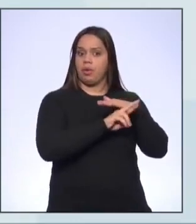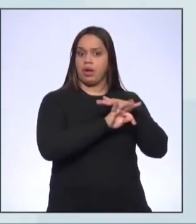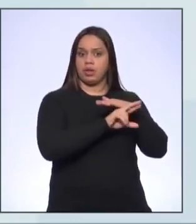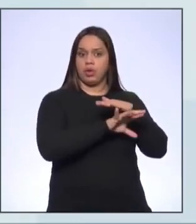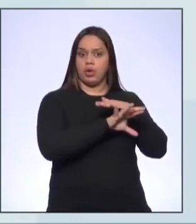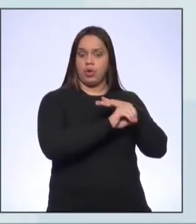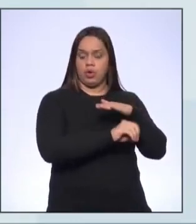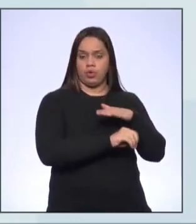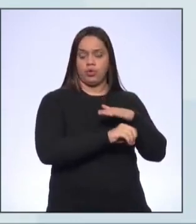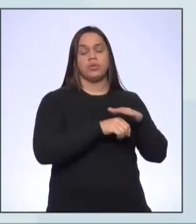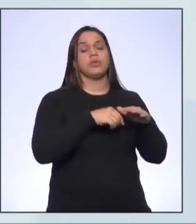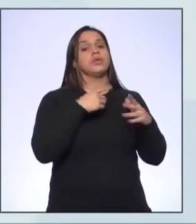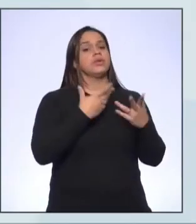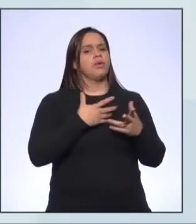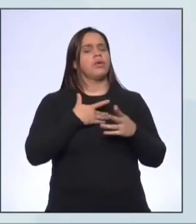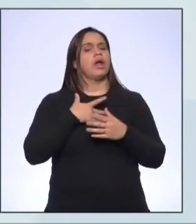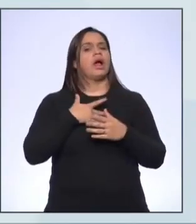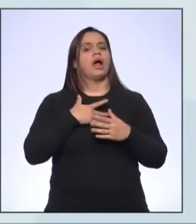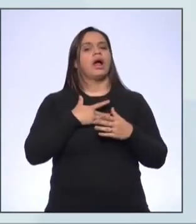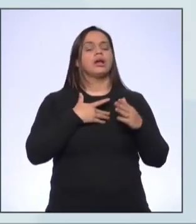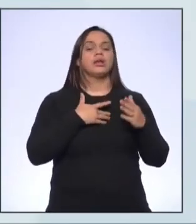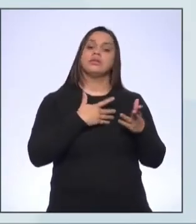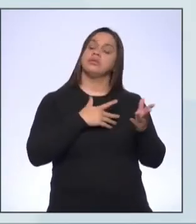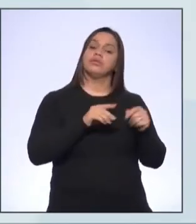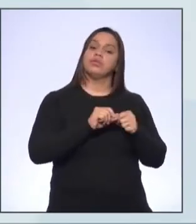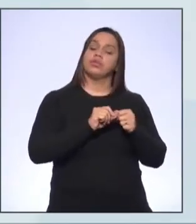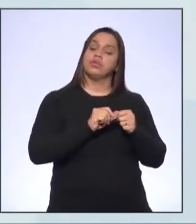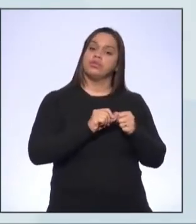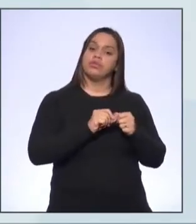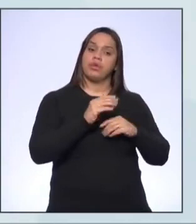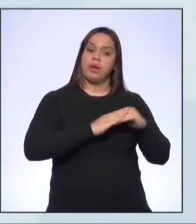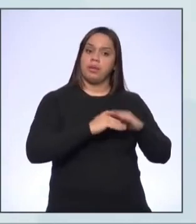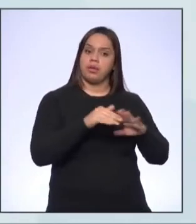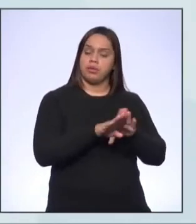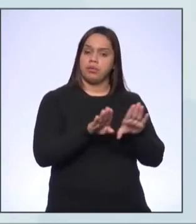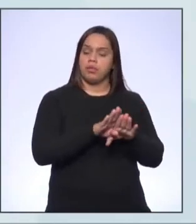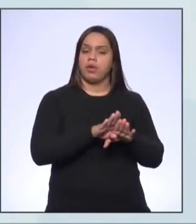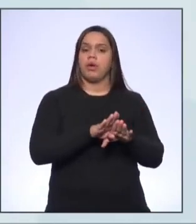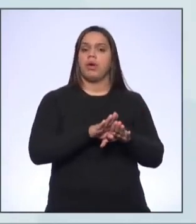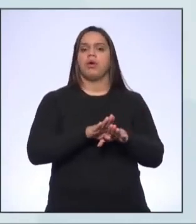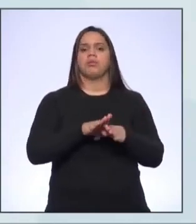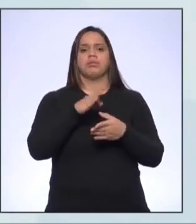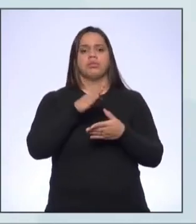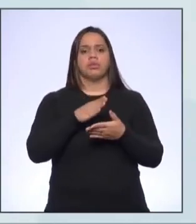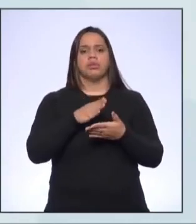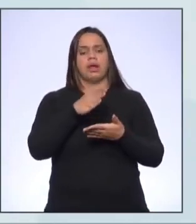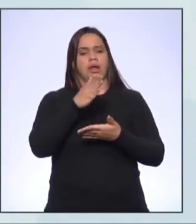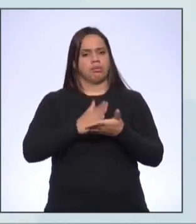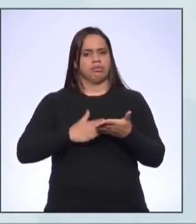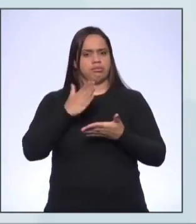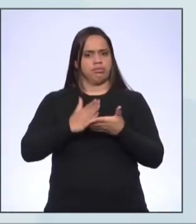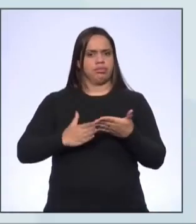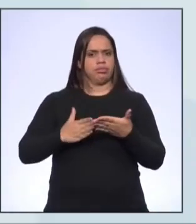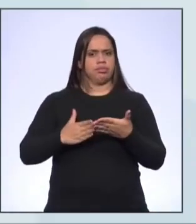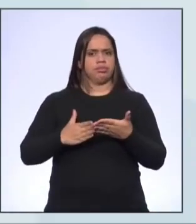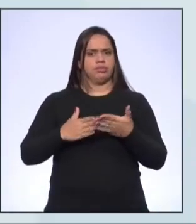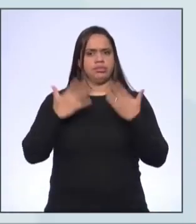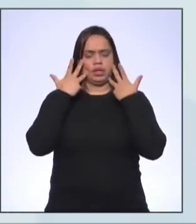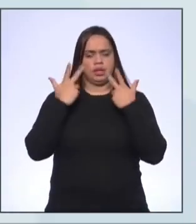continua, né? Incentiva as pesquisas, a prática de vivissecação, a dissecação de animais, ali no finalzinho do primeiro parágrafo,